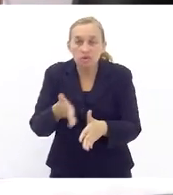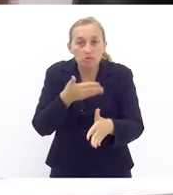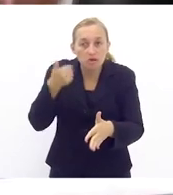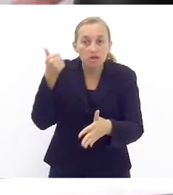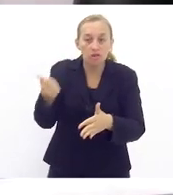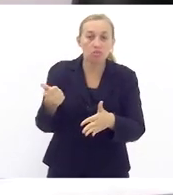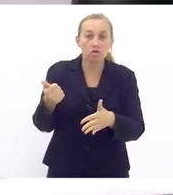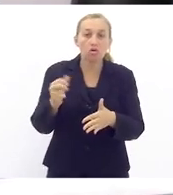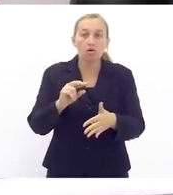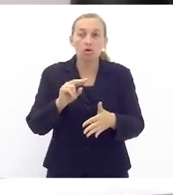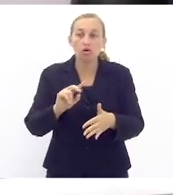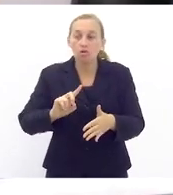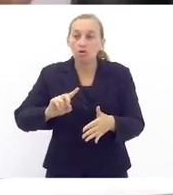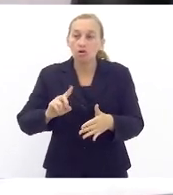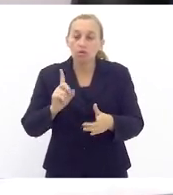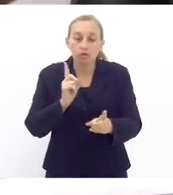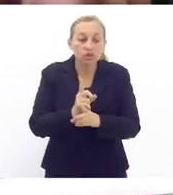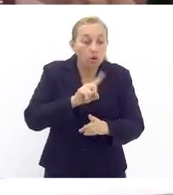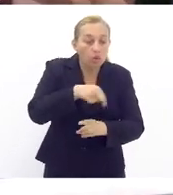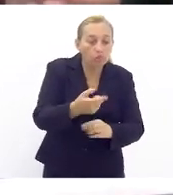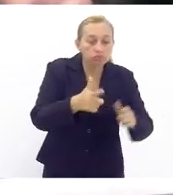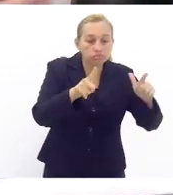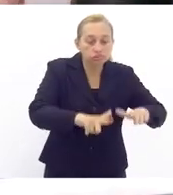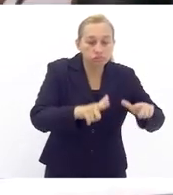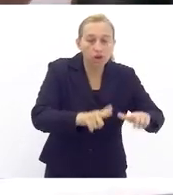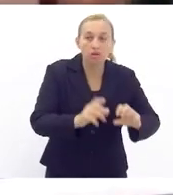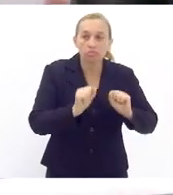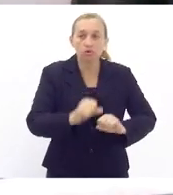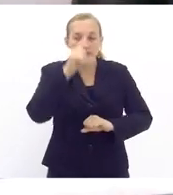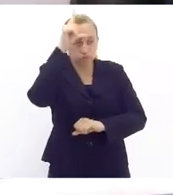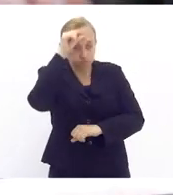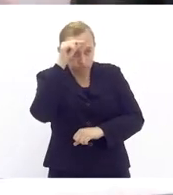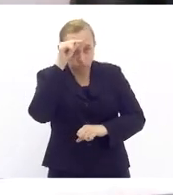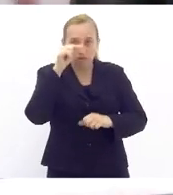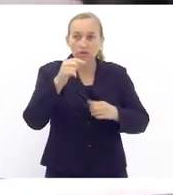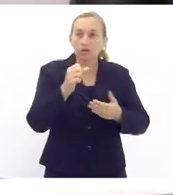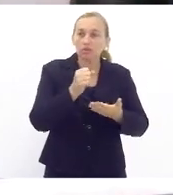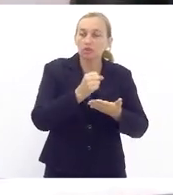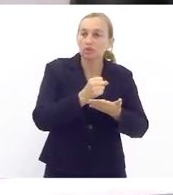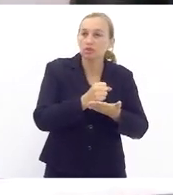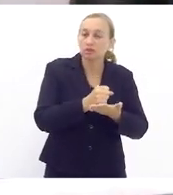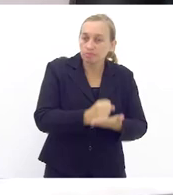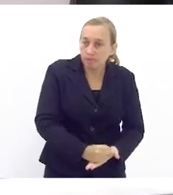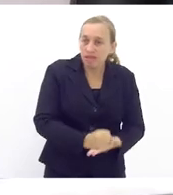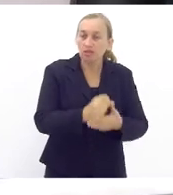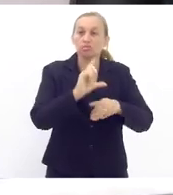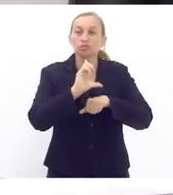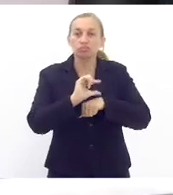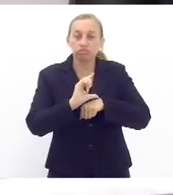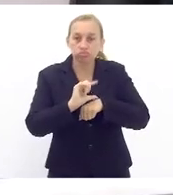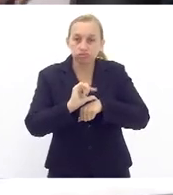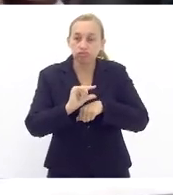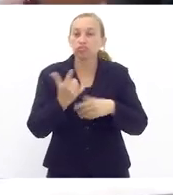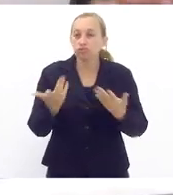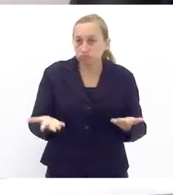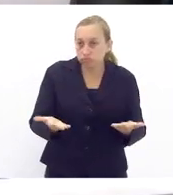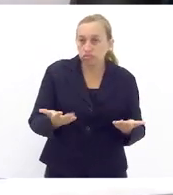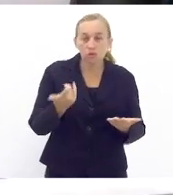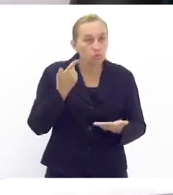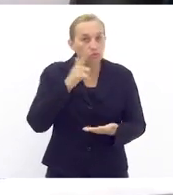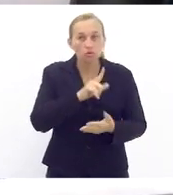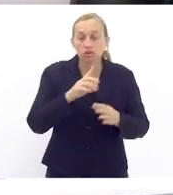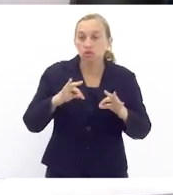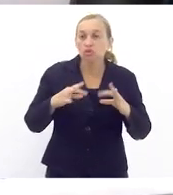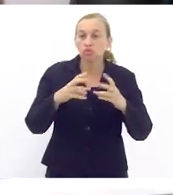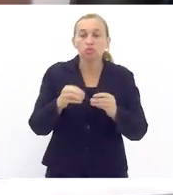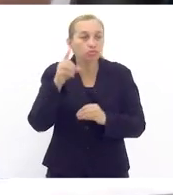outro espaço onde a gente possa aliviar um pouco essa carga horária nessa talvez a gente não consiga